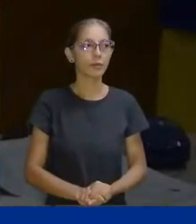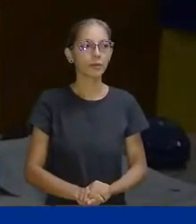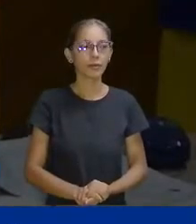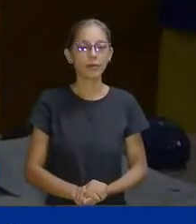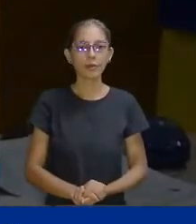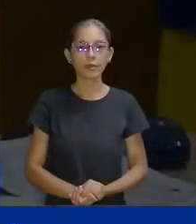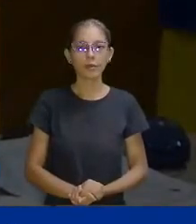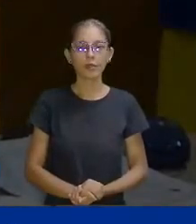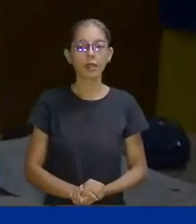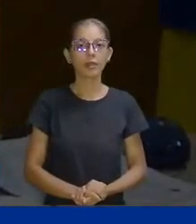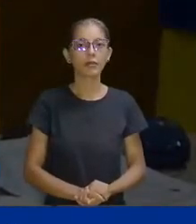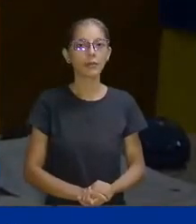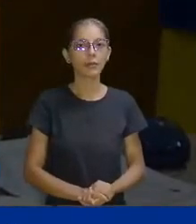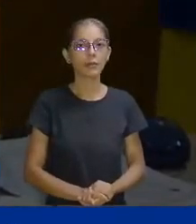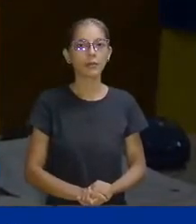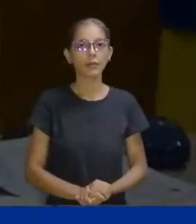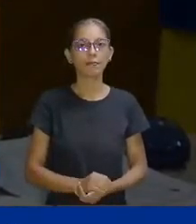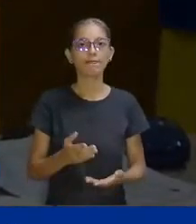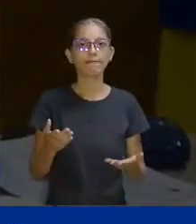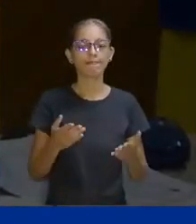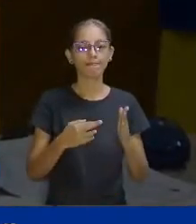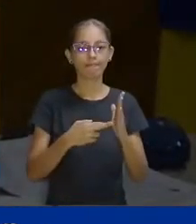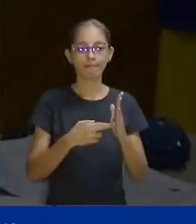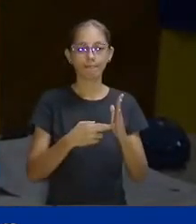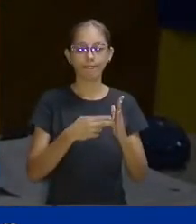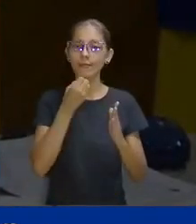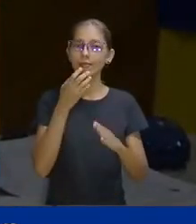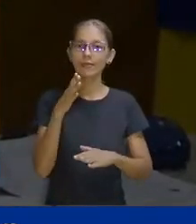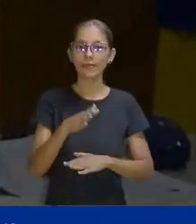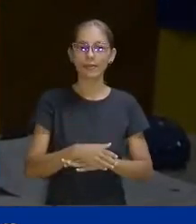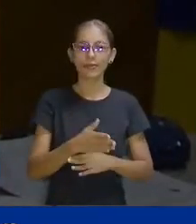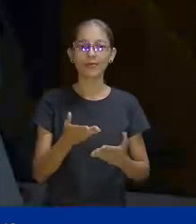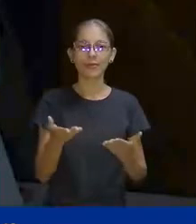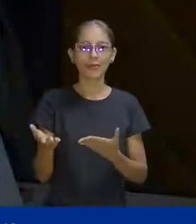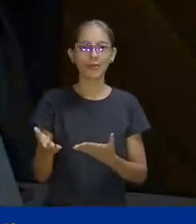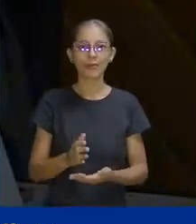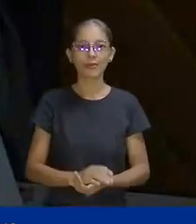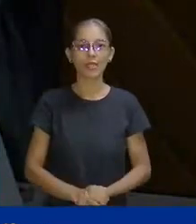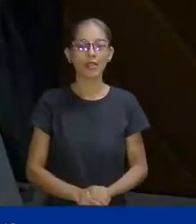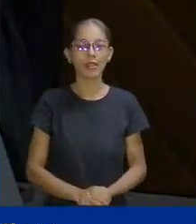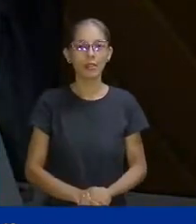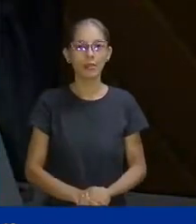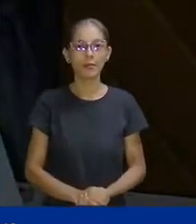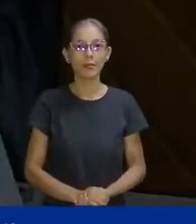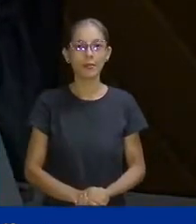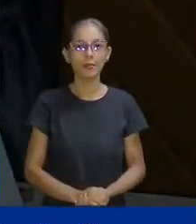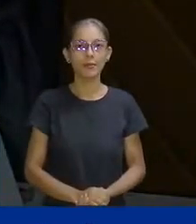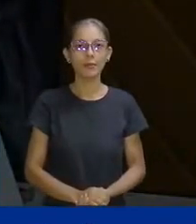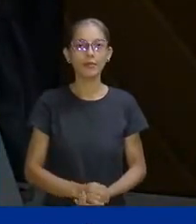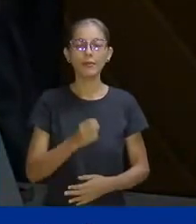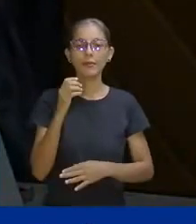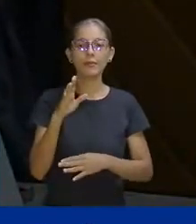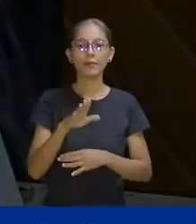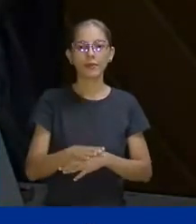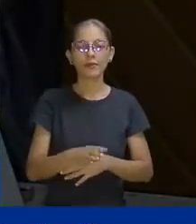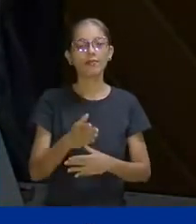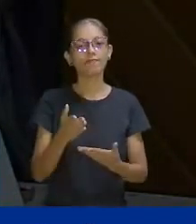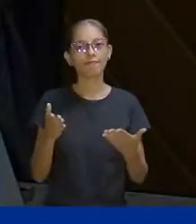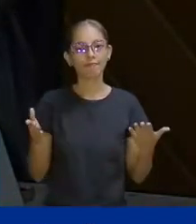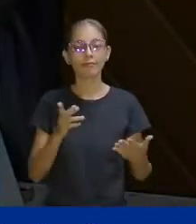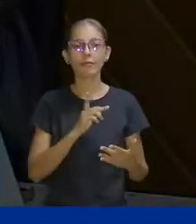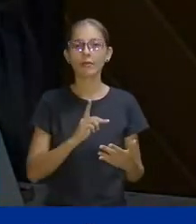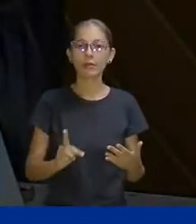Paulo Madeira e João Lages. Ilustre relatora, boa tarde, Vossa Excelência está com a palavra. Boa tarde, Excelência. Boa tarde, presidente,